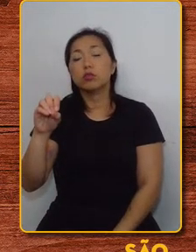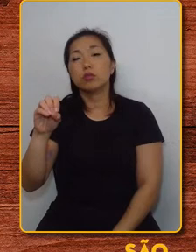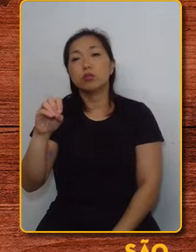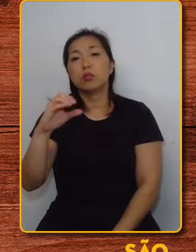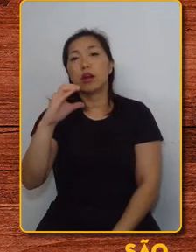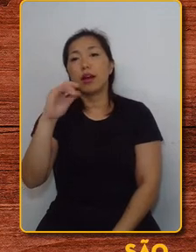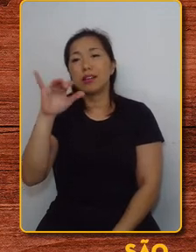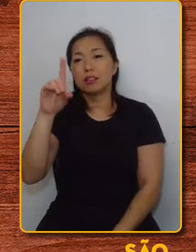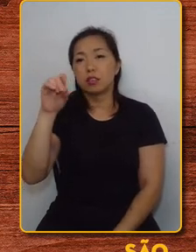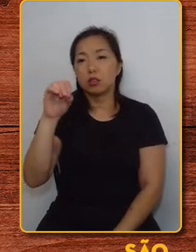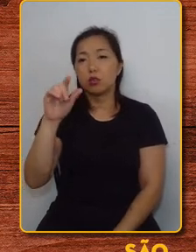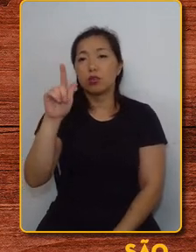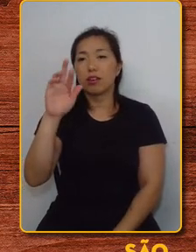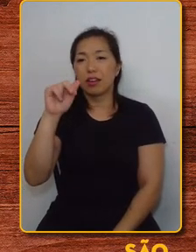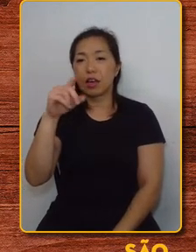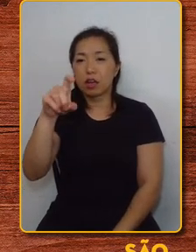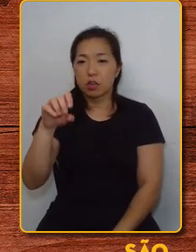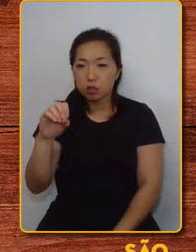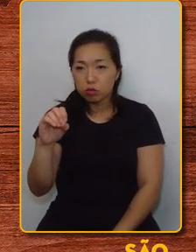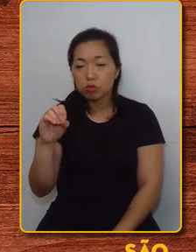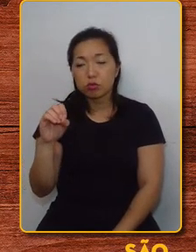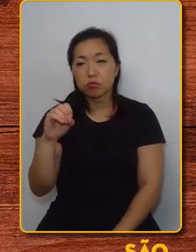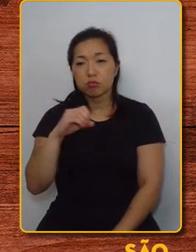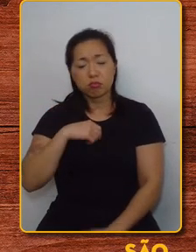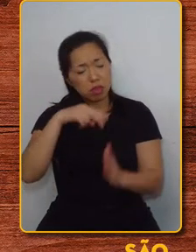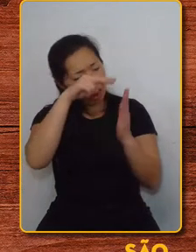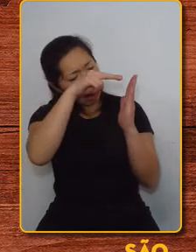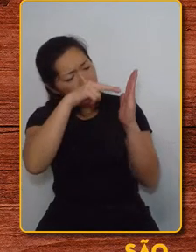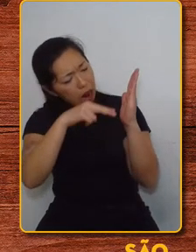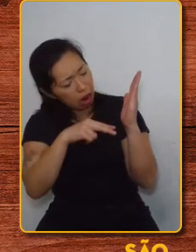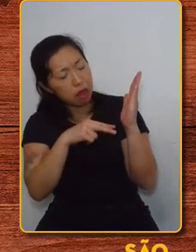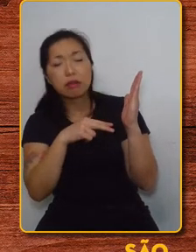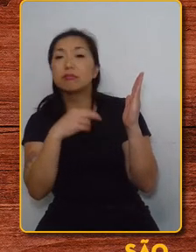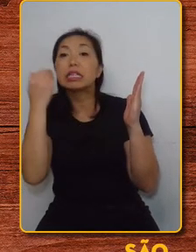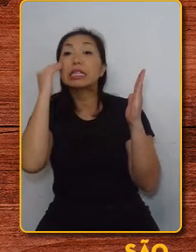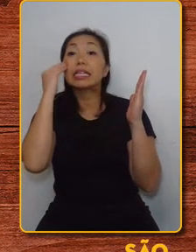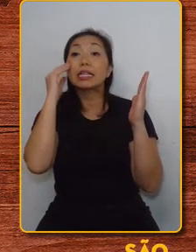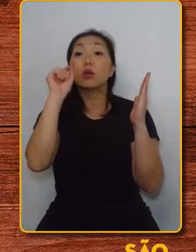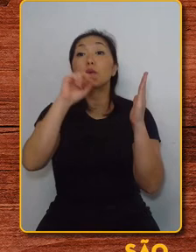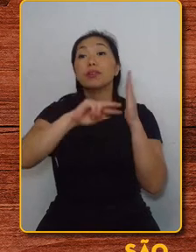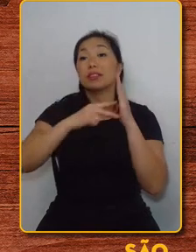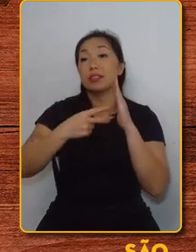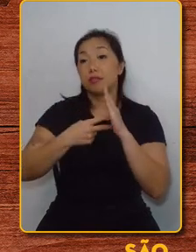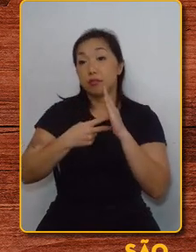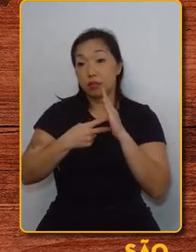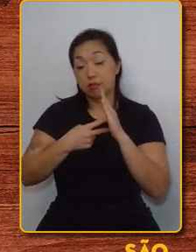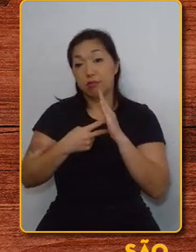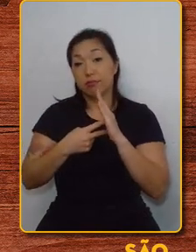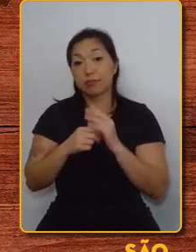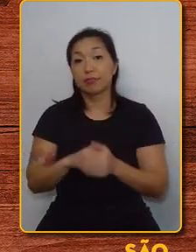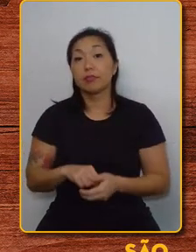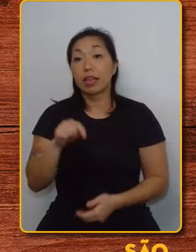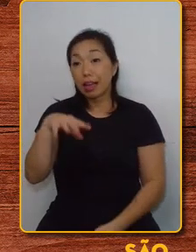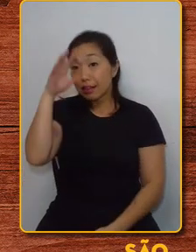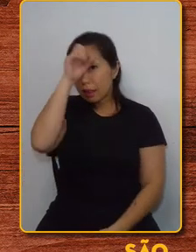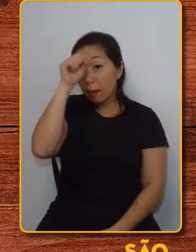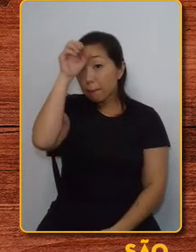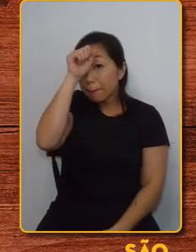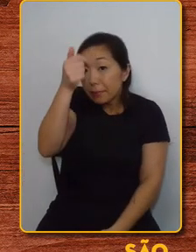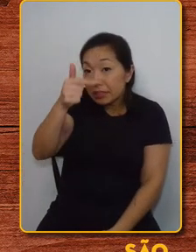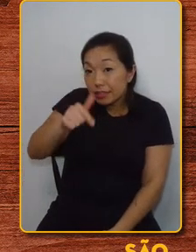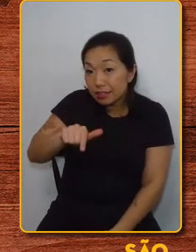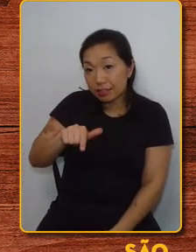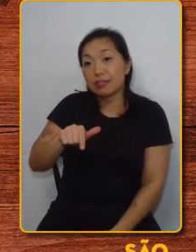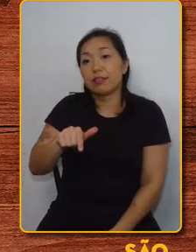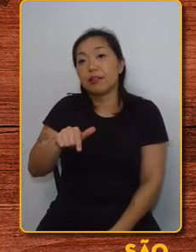saturados, etc. Então, esse reaprendizado da comida será uma coisa muito importante. E permito-me fazer uma propaganda aqui do